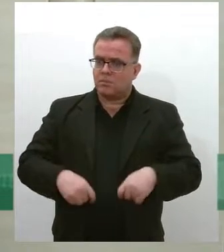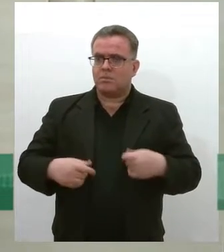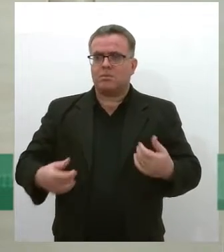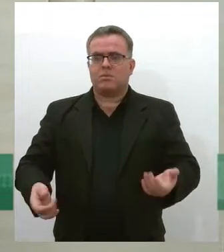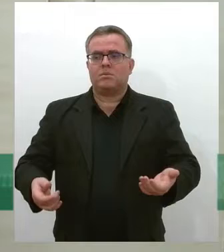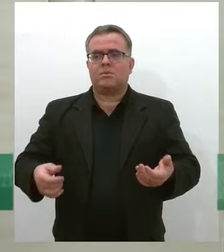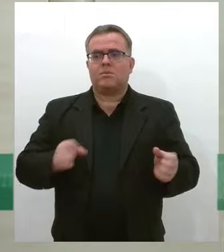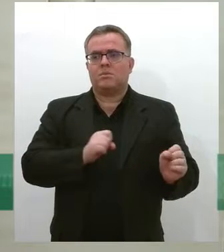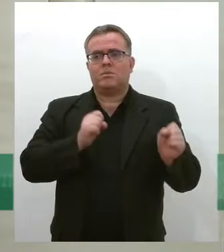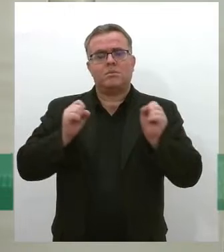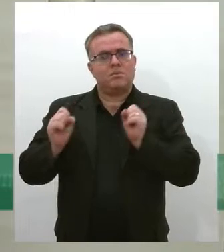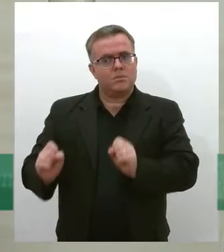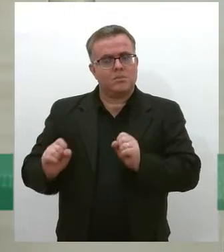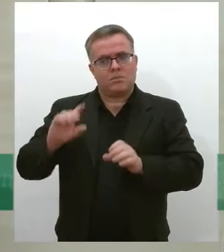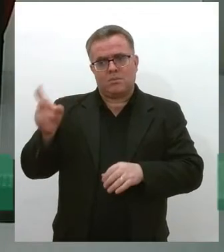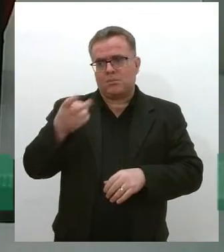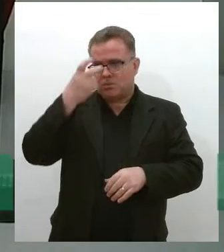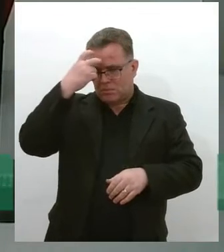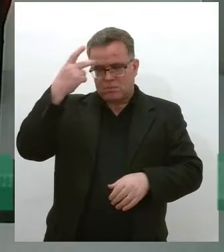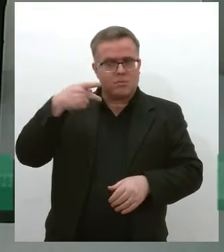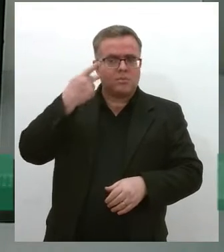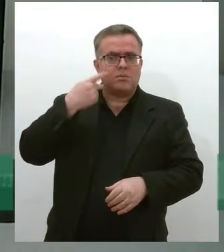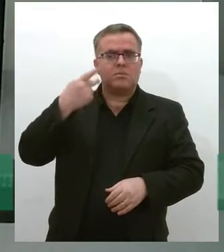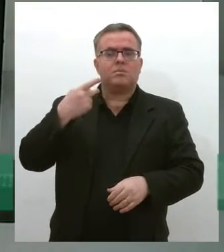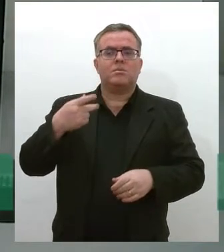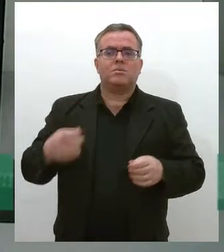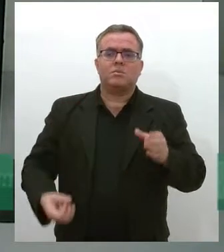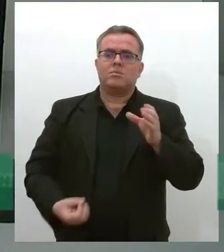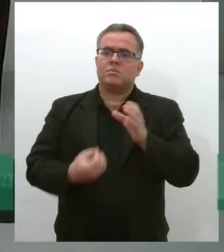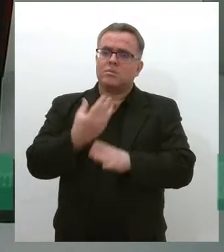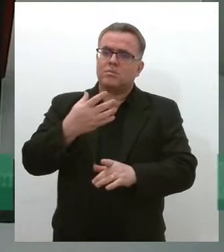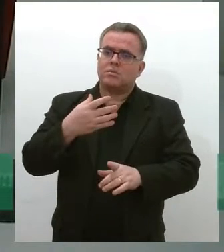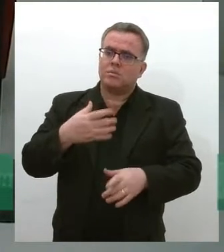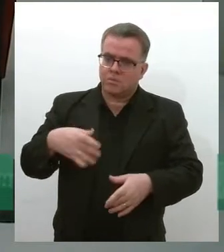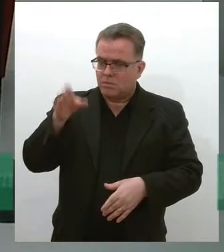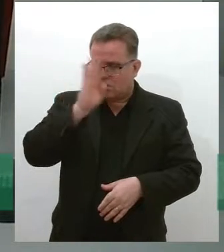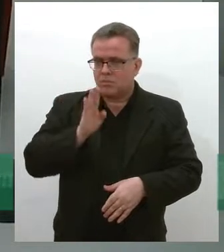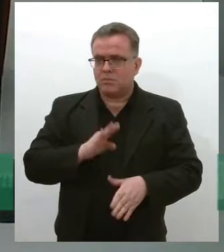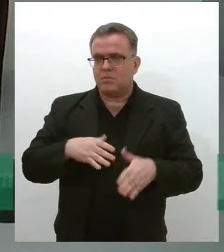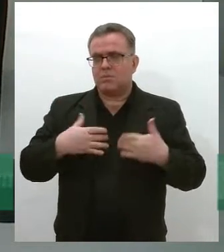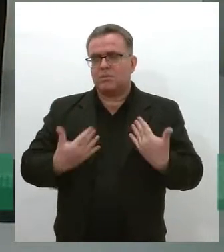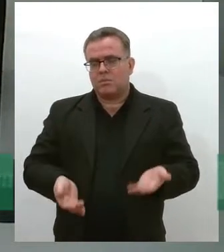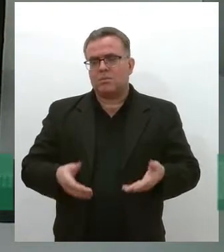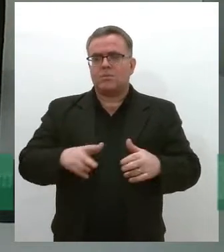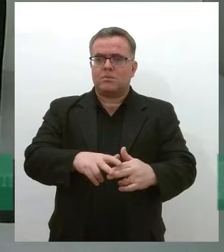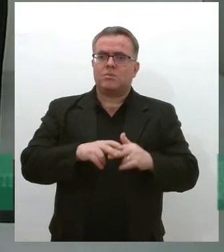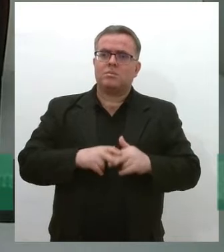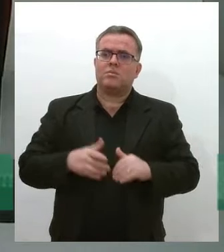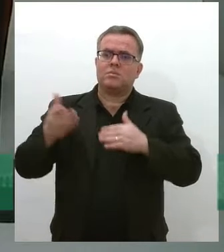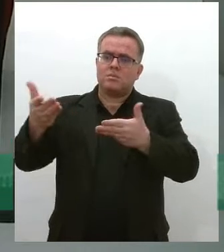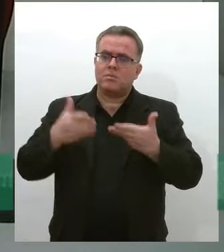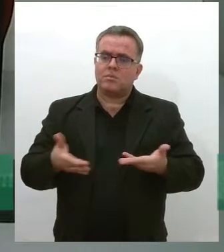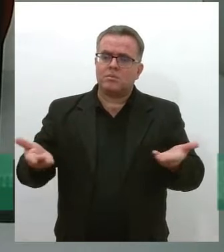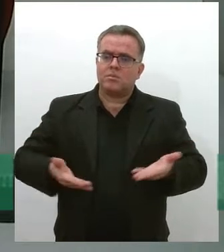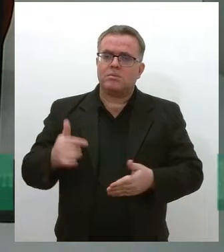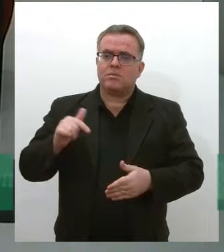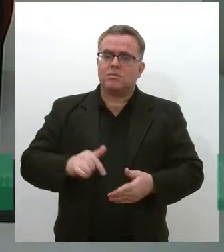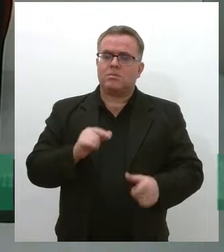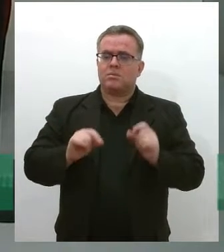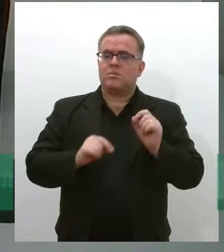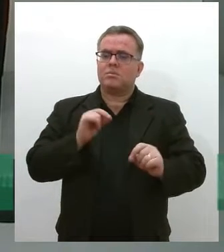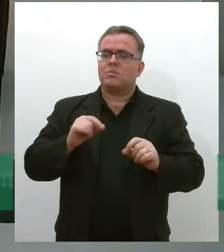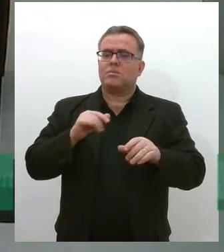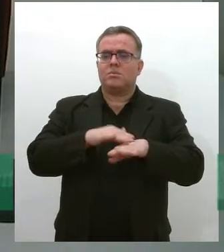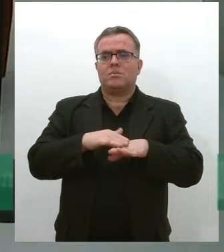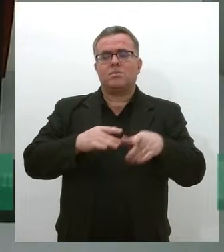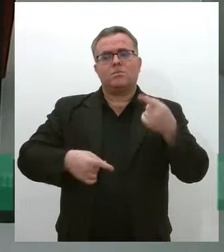na Construção do Império Brasileiro. Edna, seja muito bem-vinda aqui ao programa Congresso em Pauta, né? Para a gente abordar essa